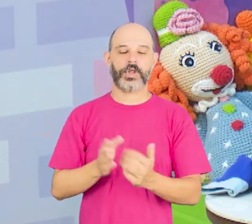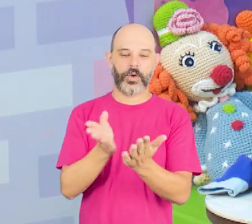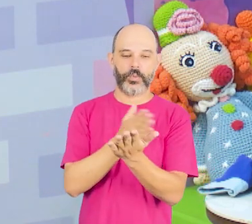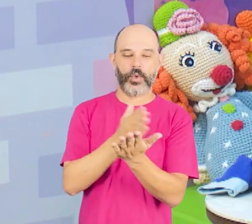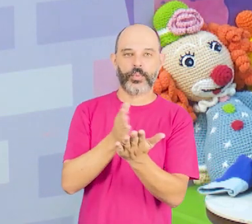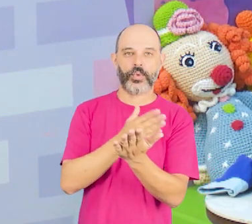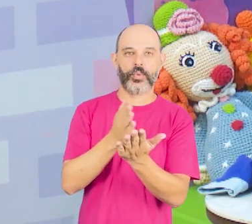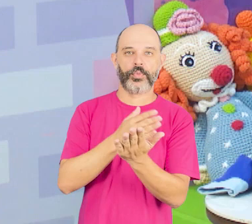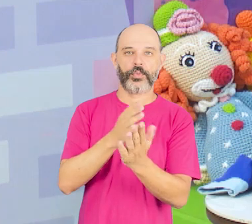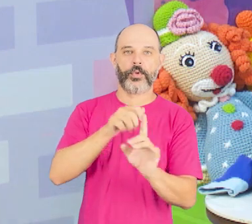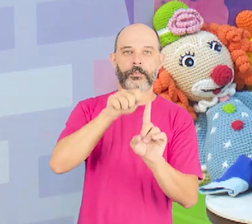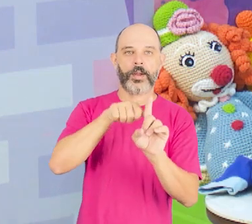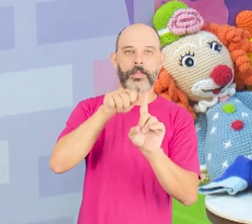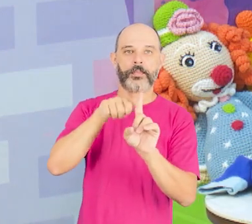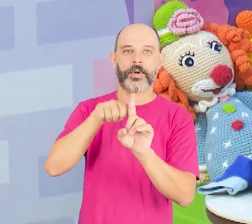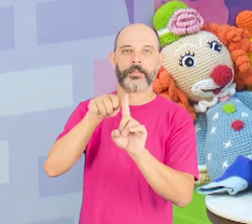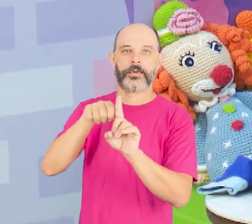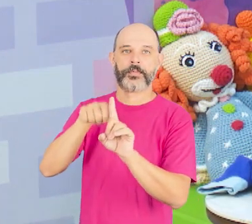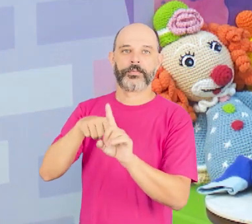Uma agenda.